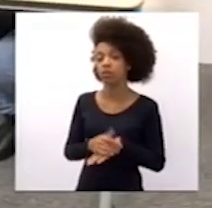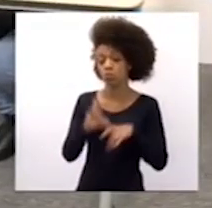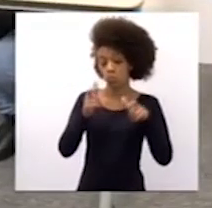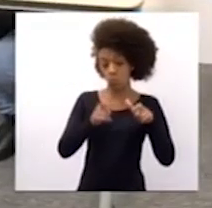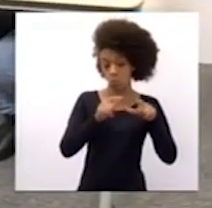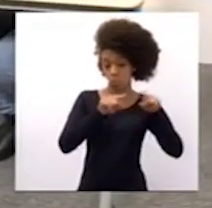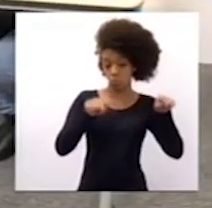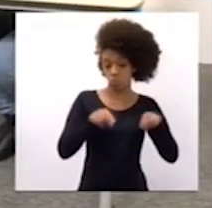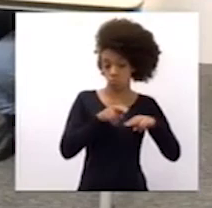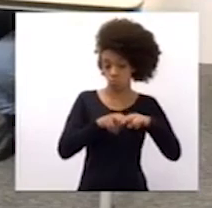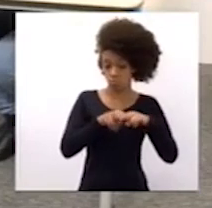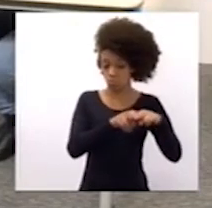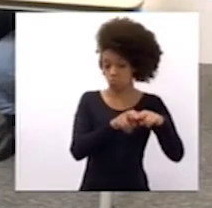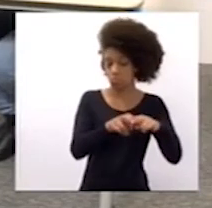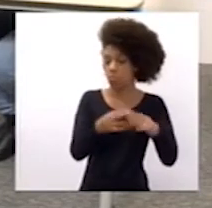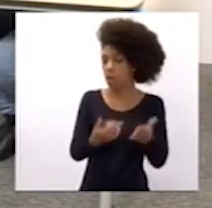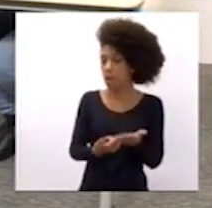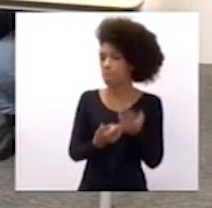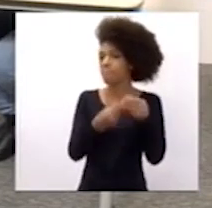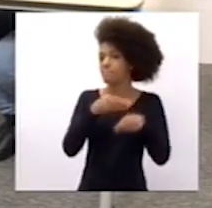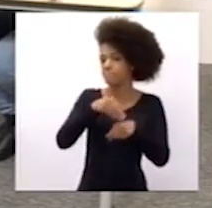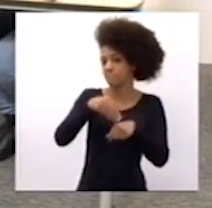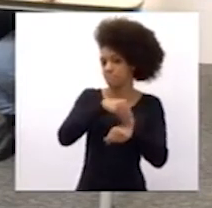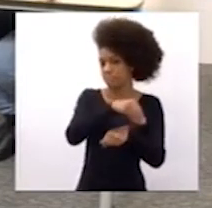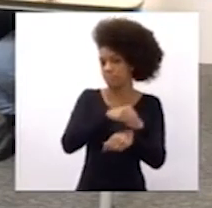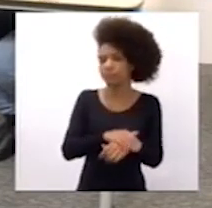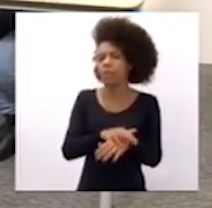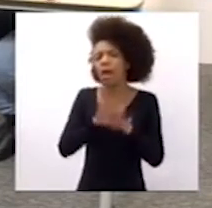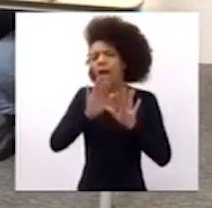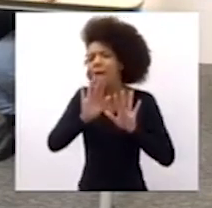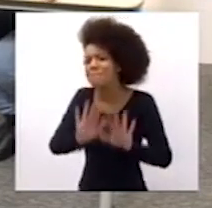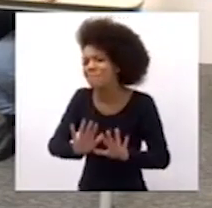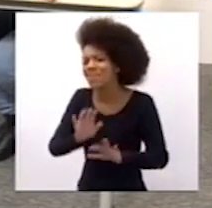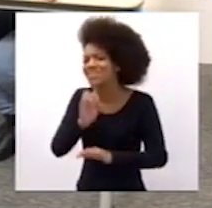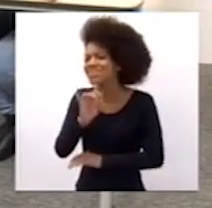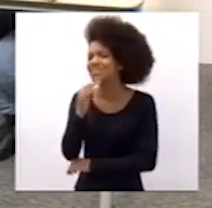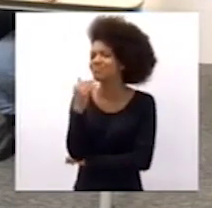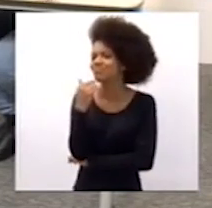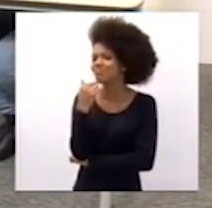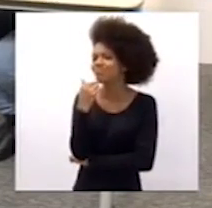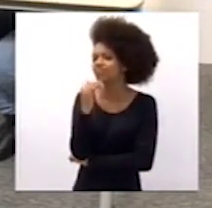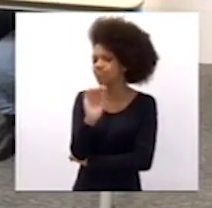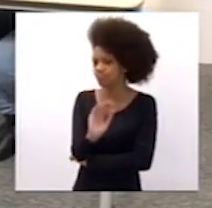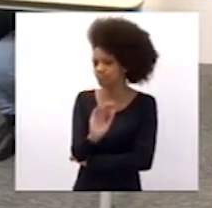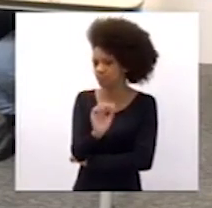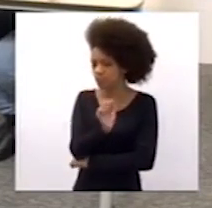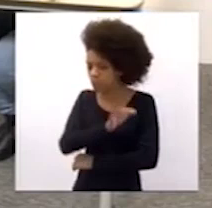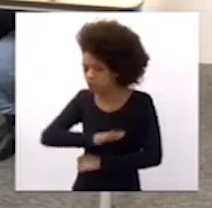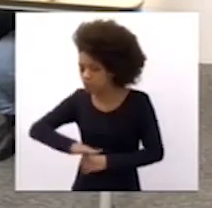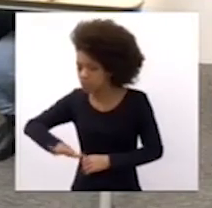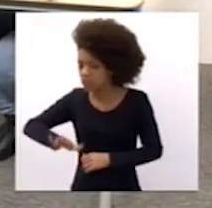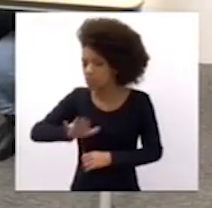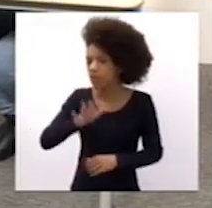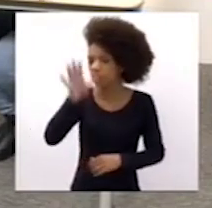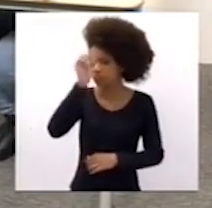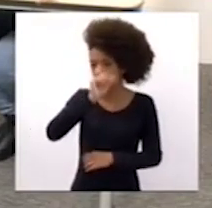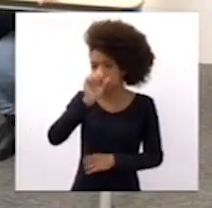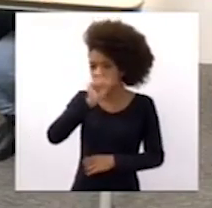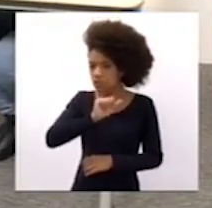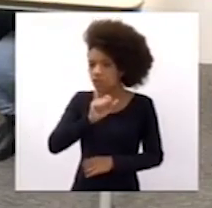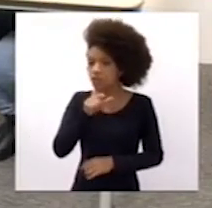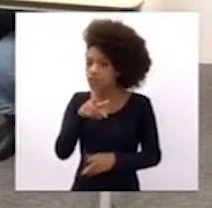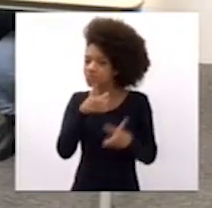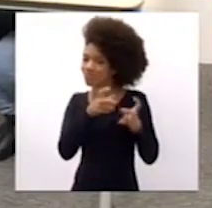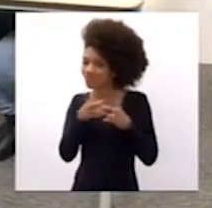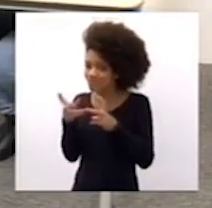aula mediada por tecnologia. Né? Se nós estamos pensando em espaços de aprendizado, vocês puderam perceber que as